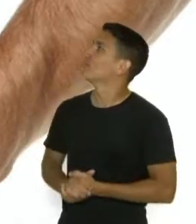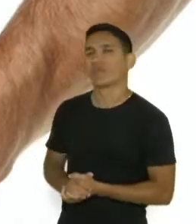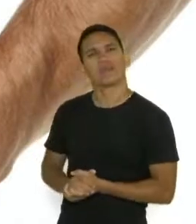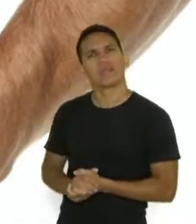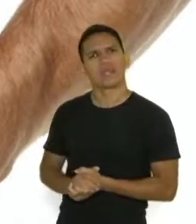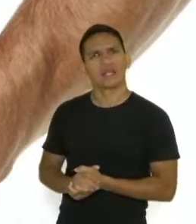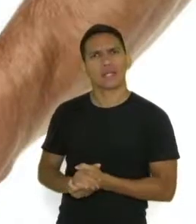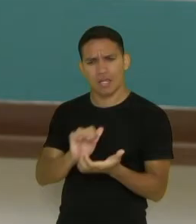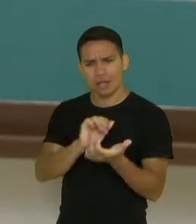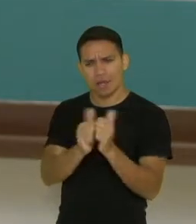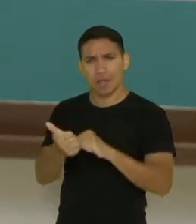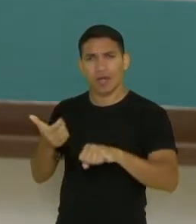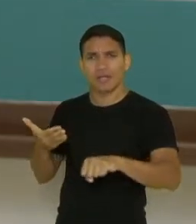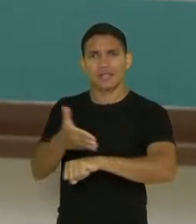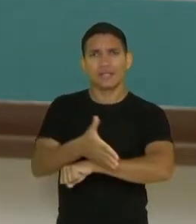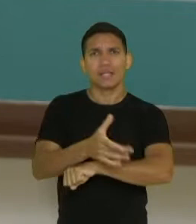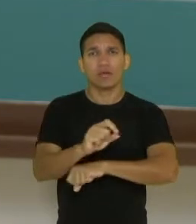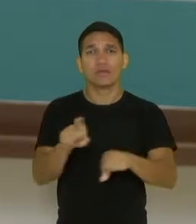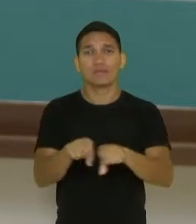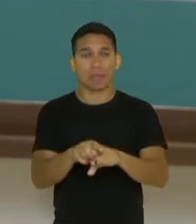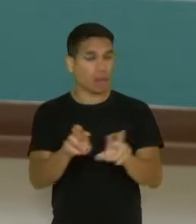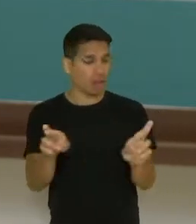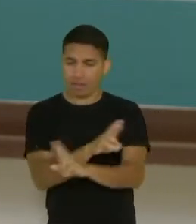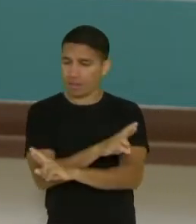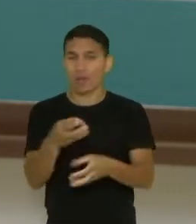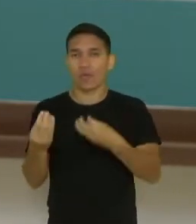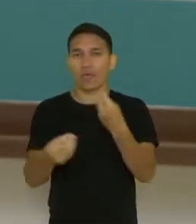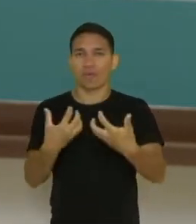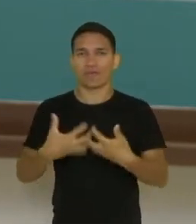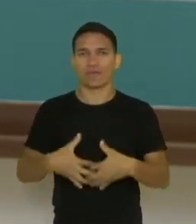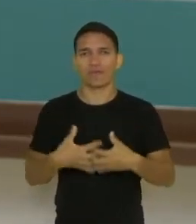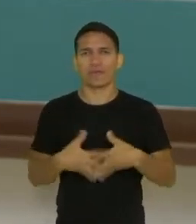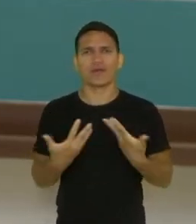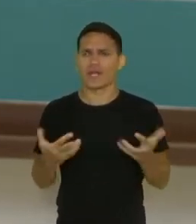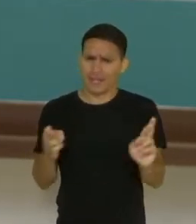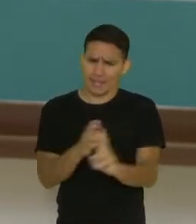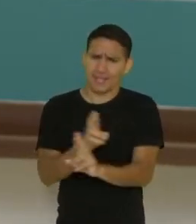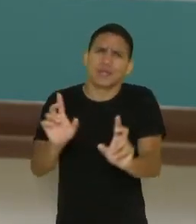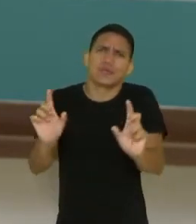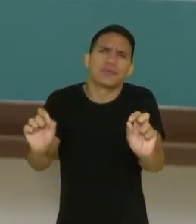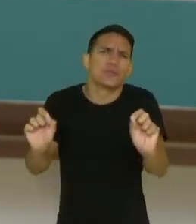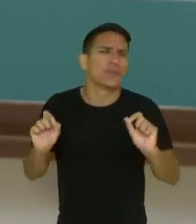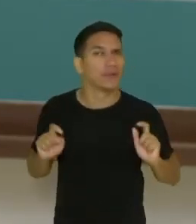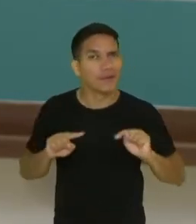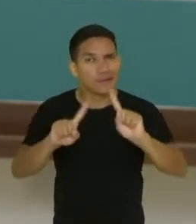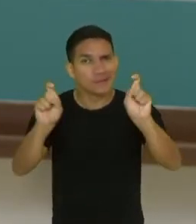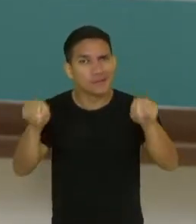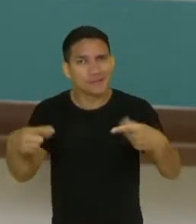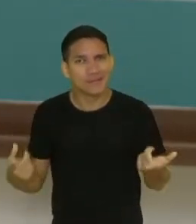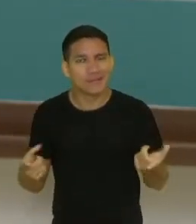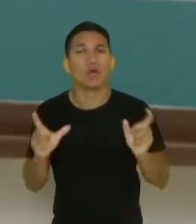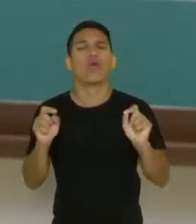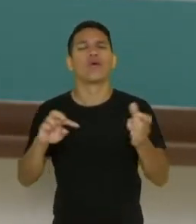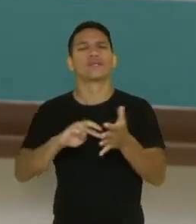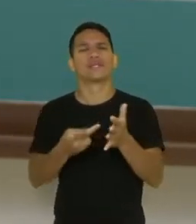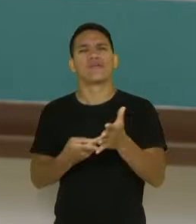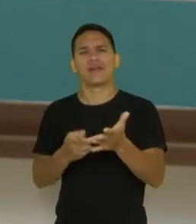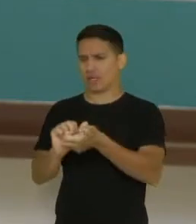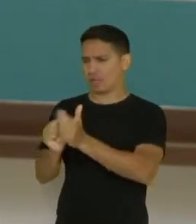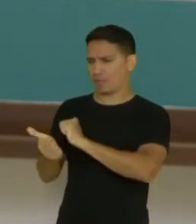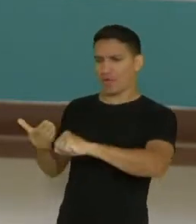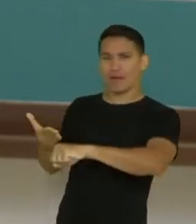esportes invasão relações relações com o que o que que são os esportes em